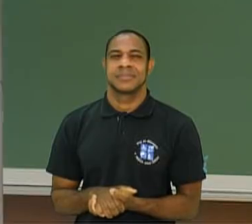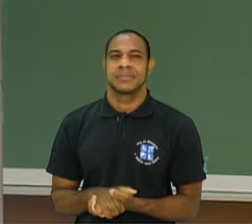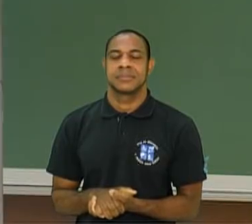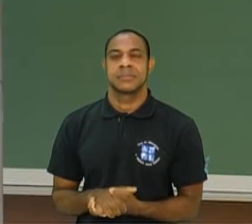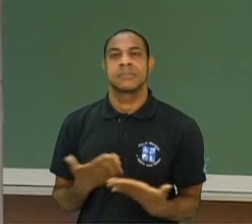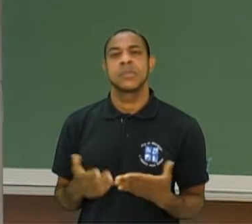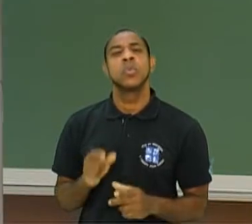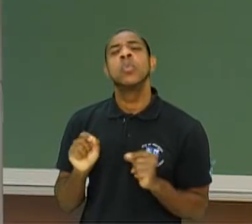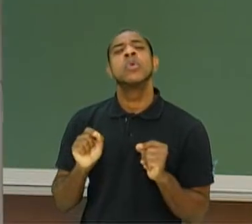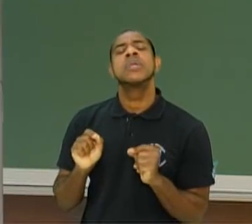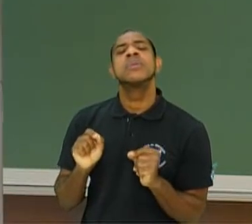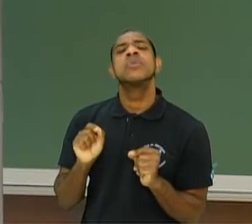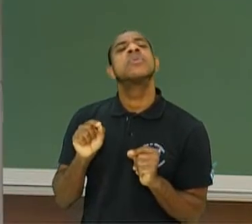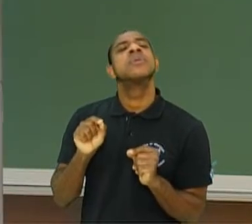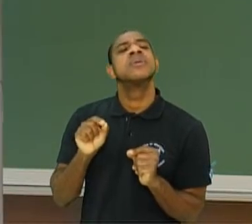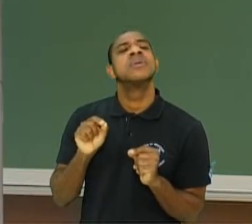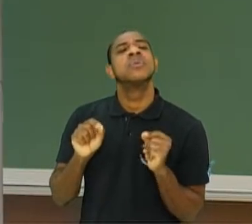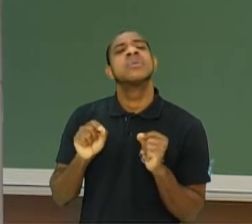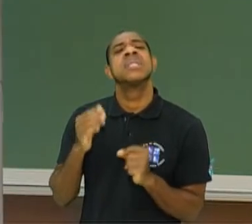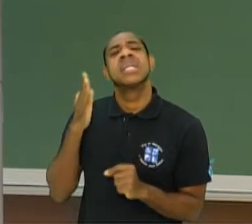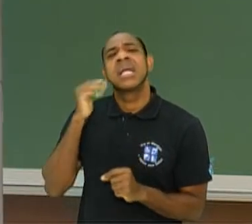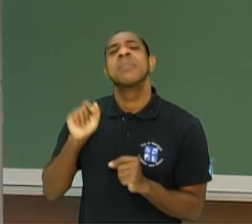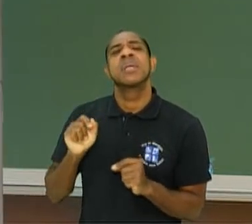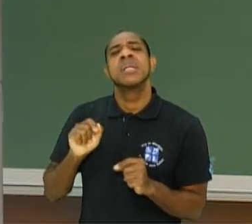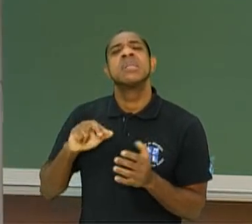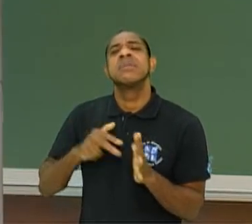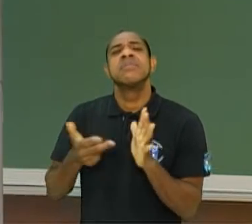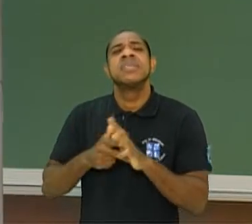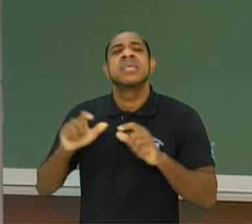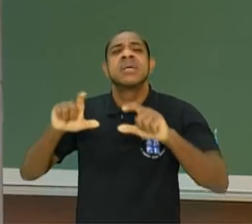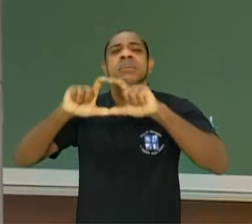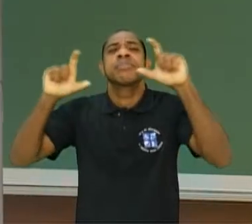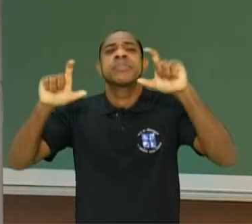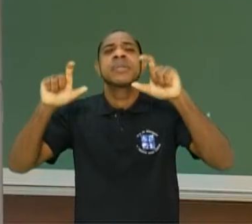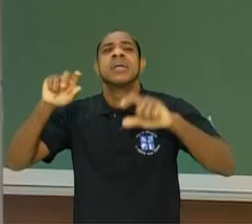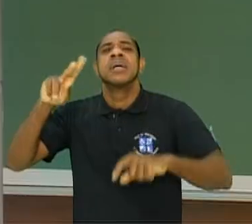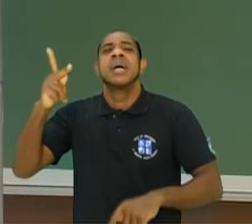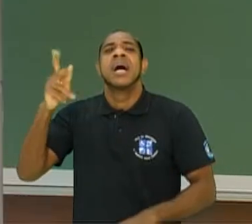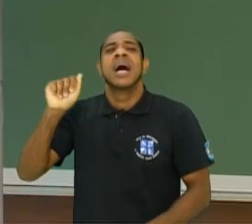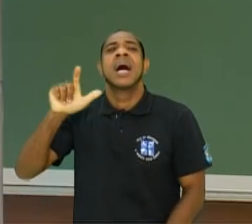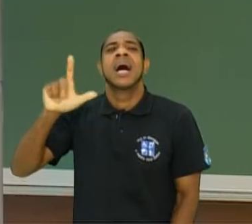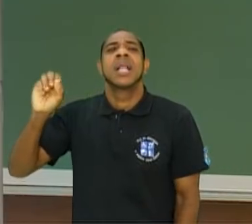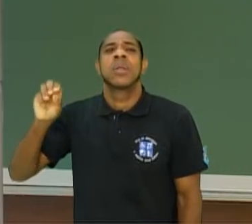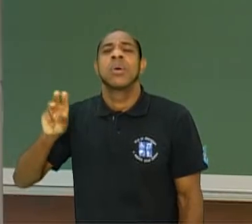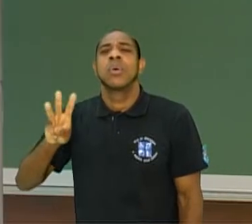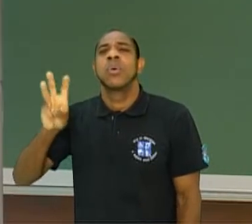E aí, vocês sabem, então, esse termo Halloween é a abreviação do quê? Vejamos lá a